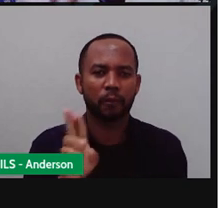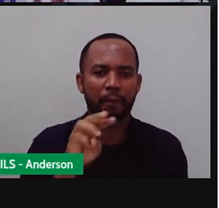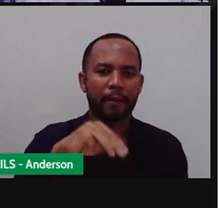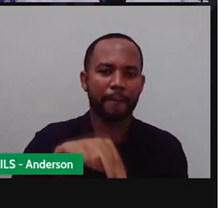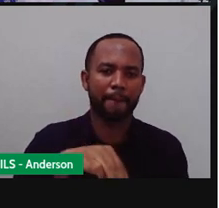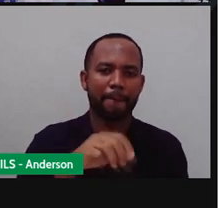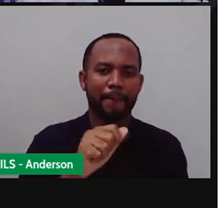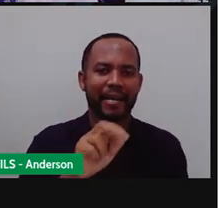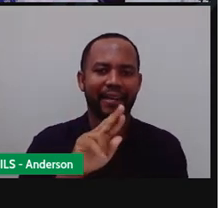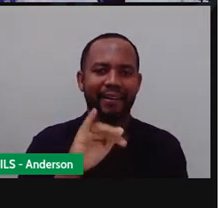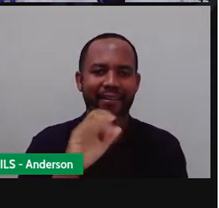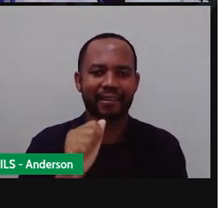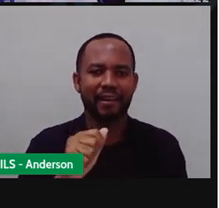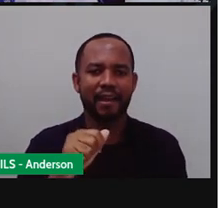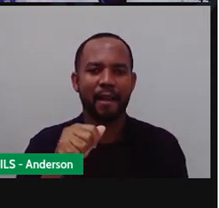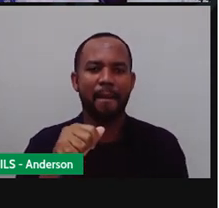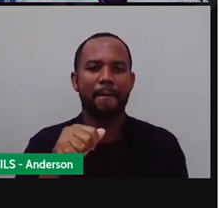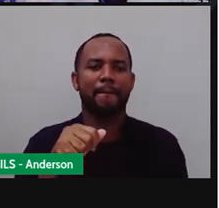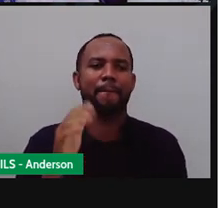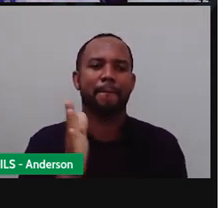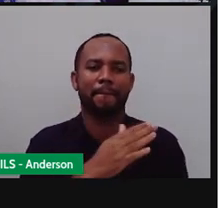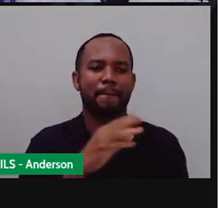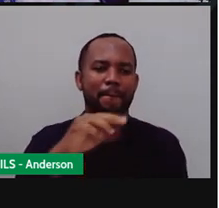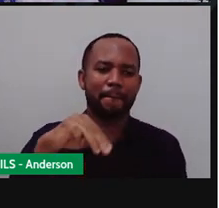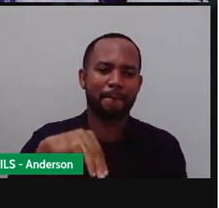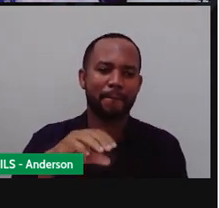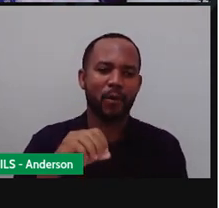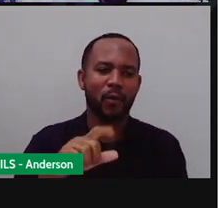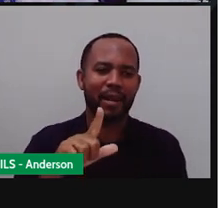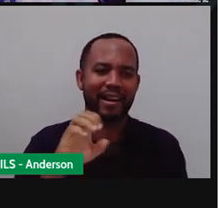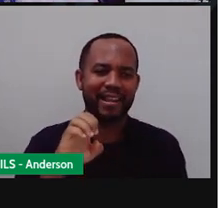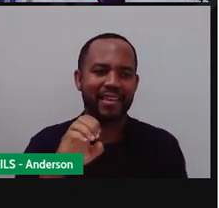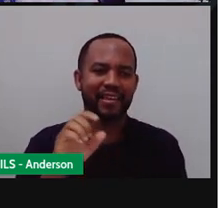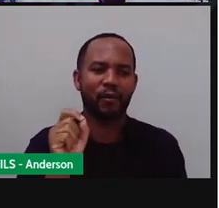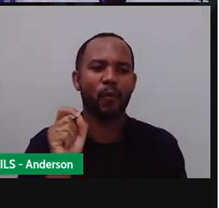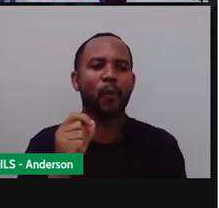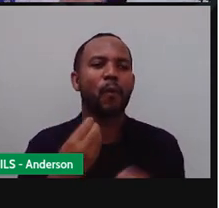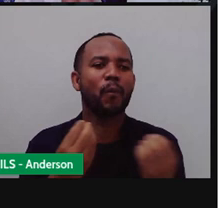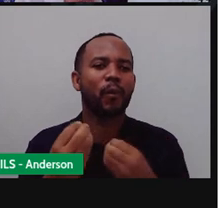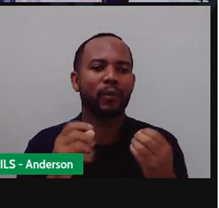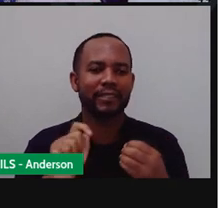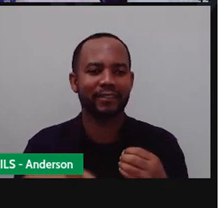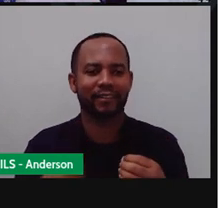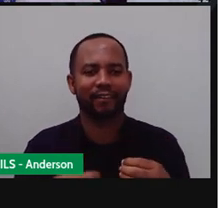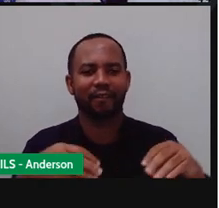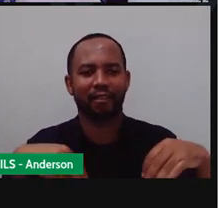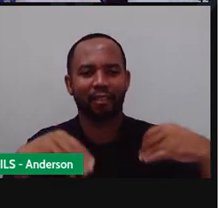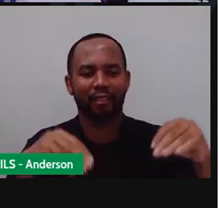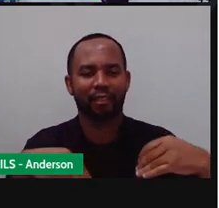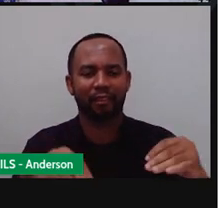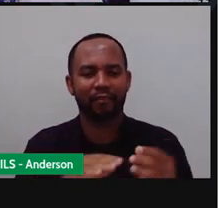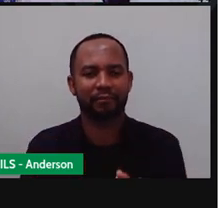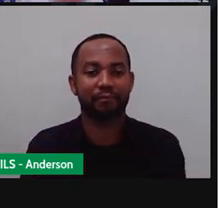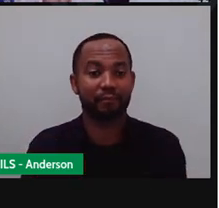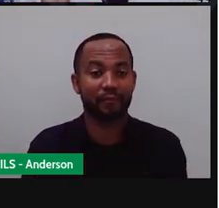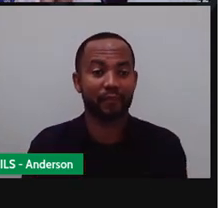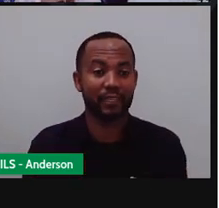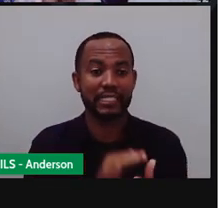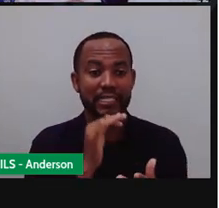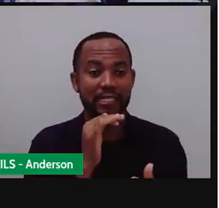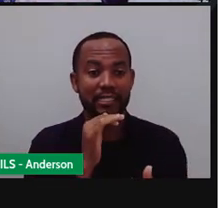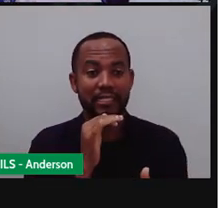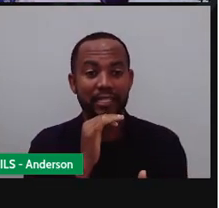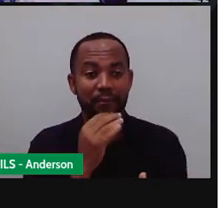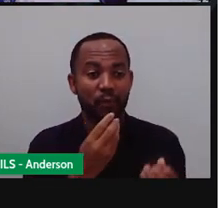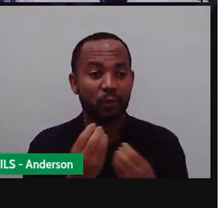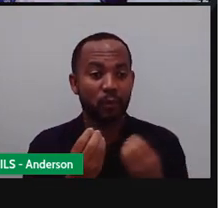partes. A dos ingredientes, né? Isso e o modo de preparo. Quando a gente fala de ingredientes, a gente precisa estar atento a uma coisa, Anderson. As